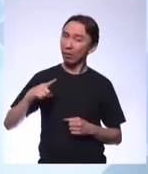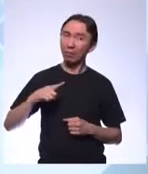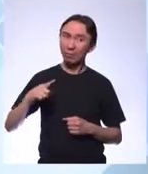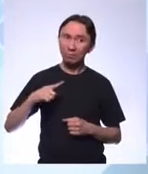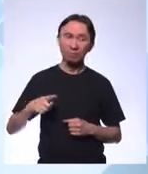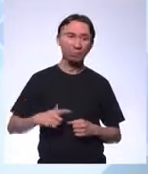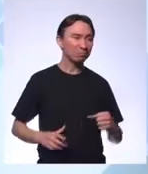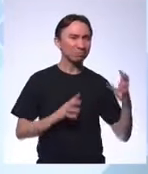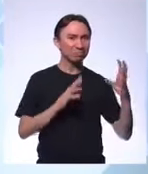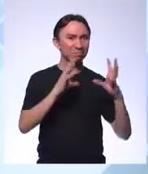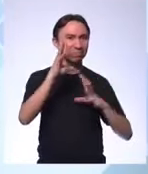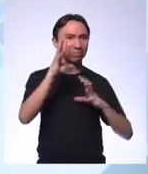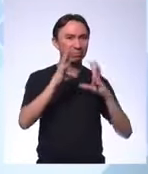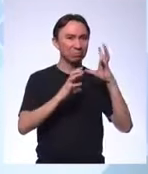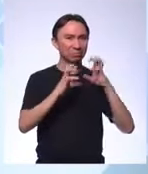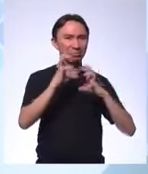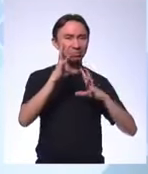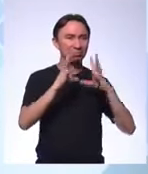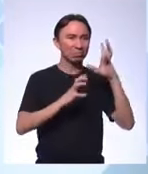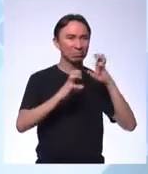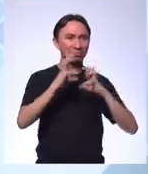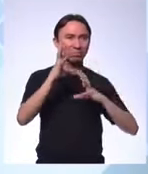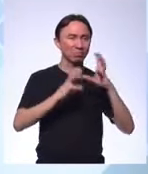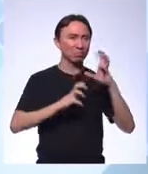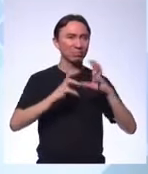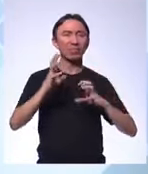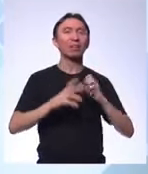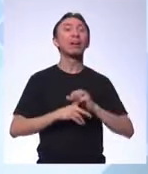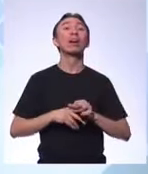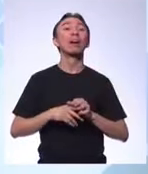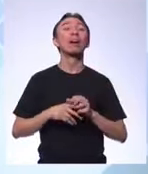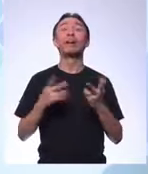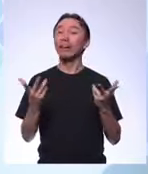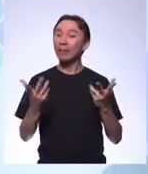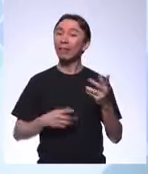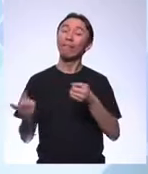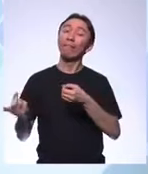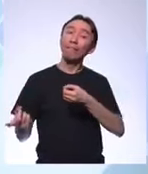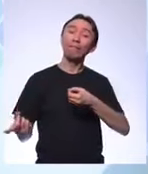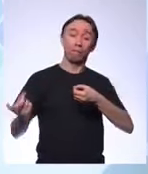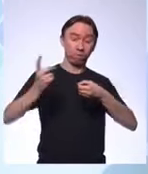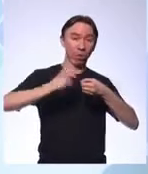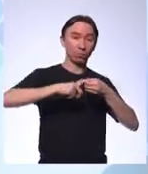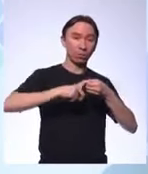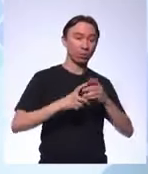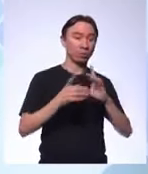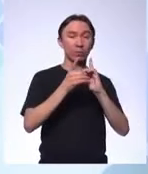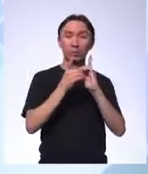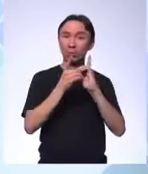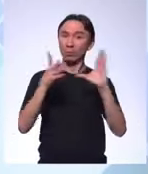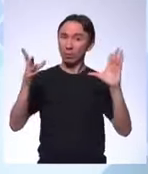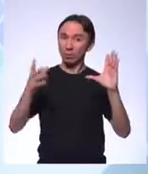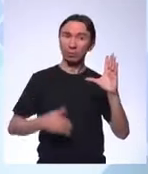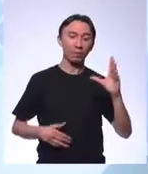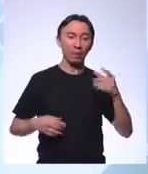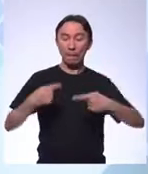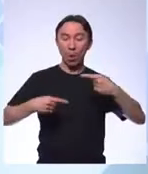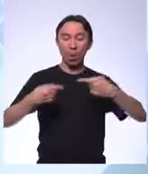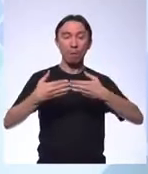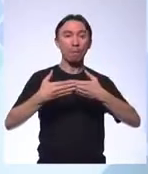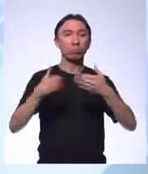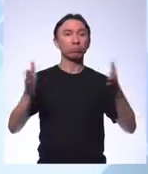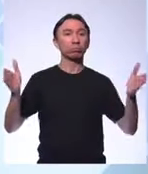as tensões ali na questão da volta da democracia e da abertura política,